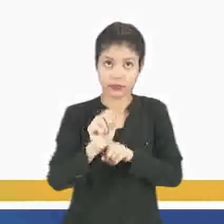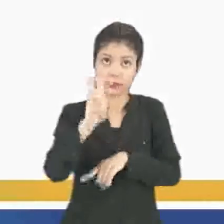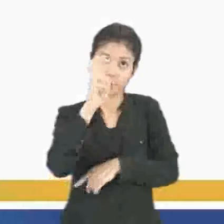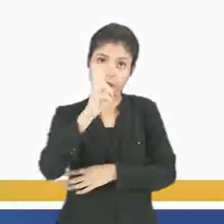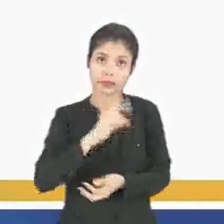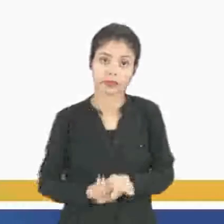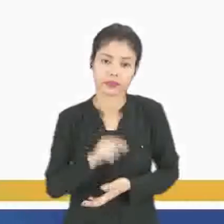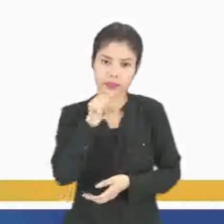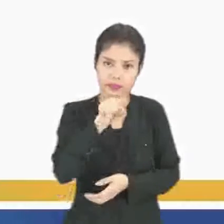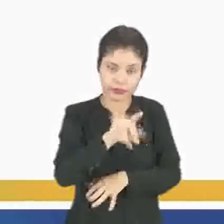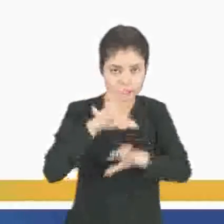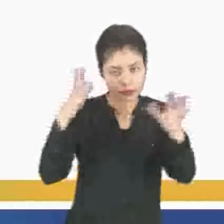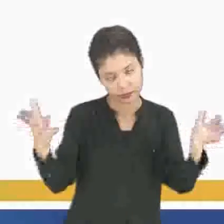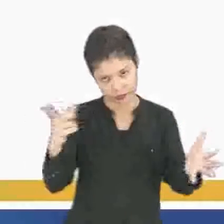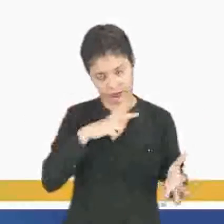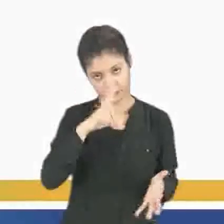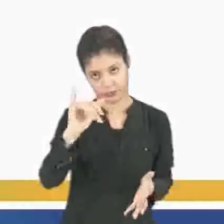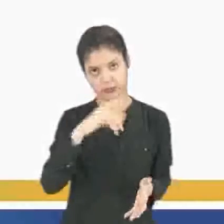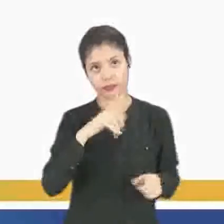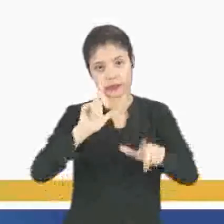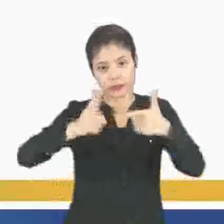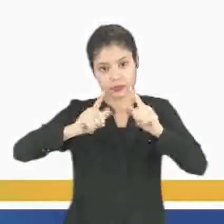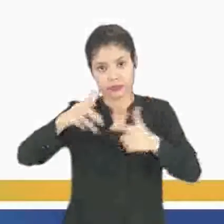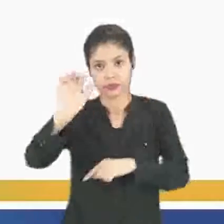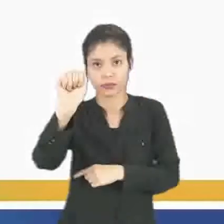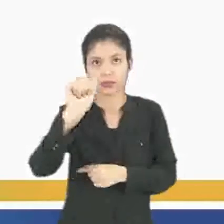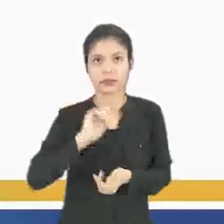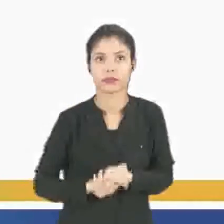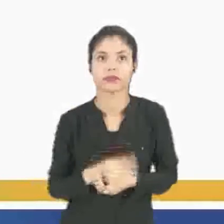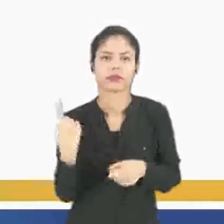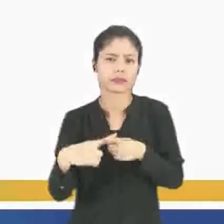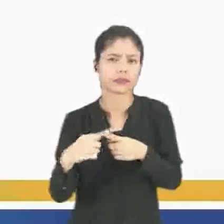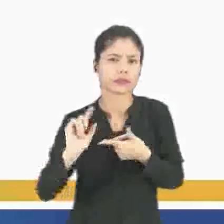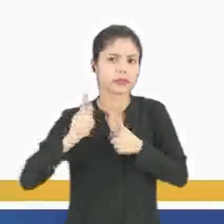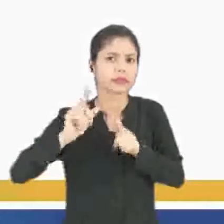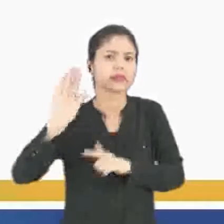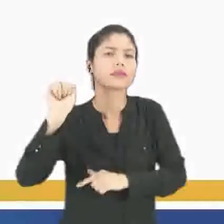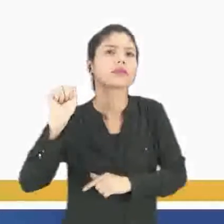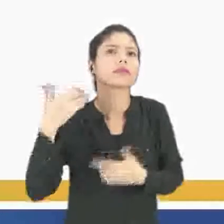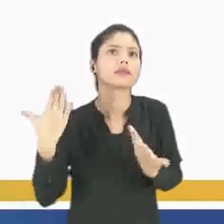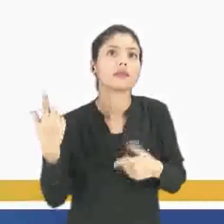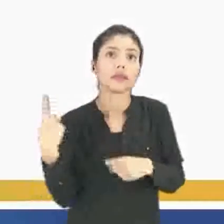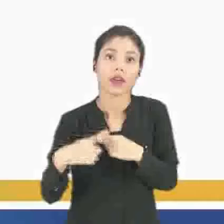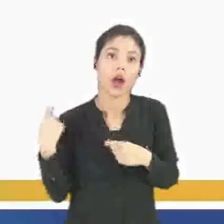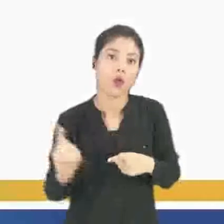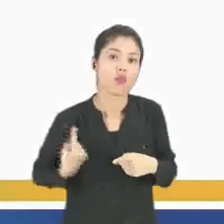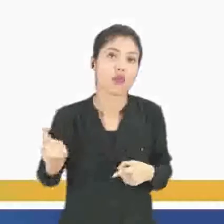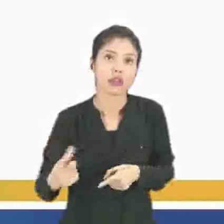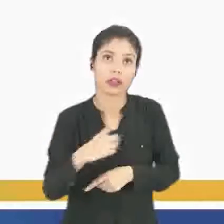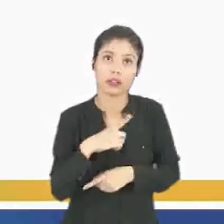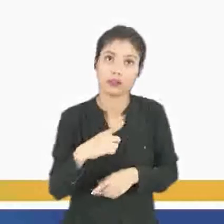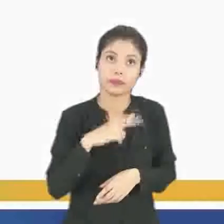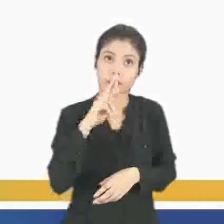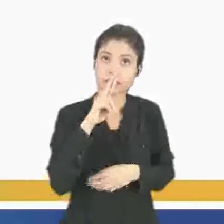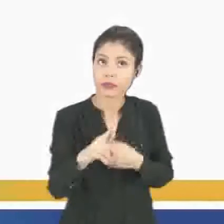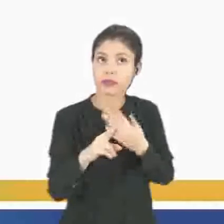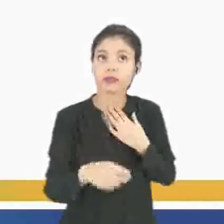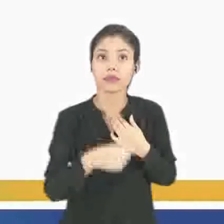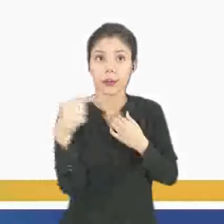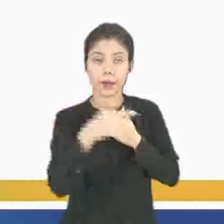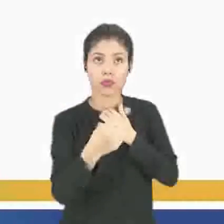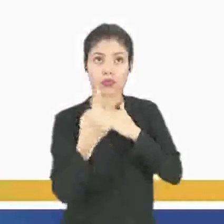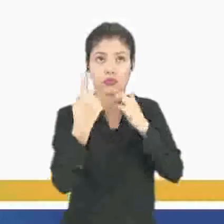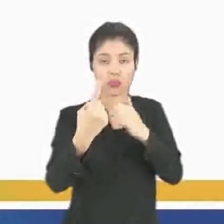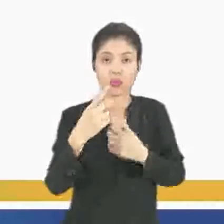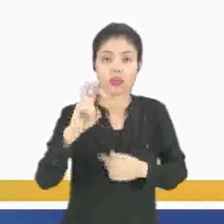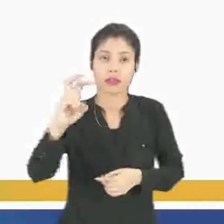Certo? Então, nesse caso aqui, vai dar a letra A. Por que vai dar a letra A? Porque é a única que está dizendo que a resposta é menos 1